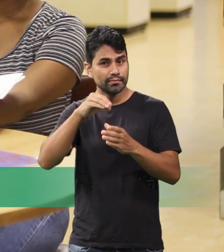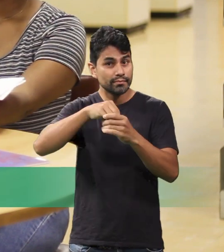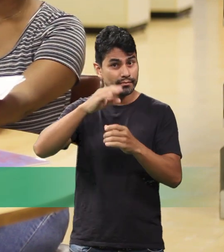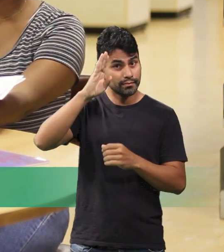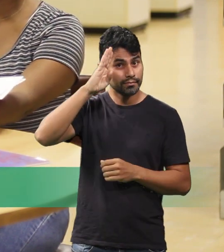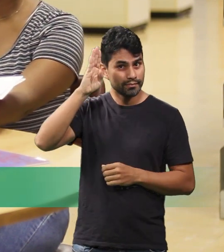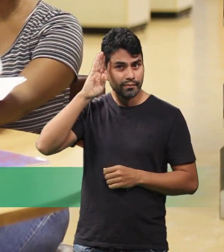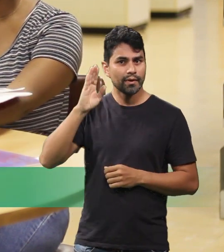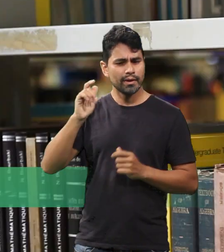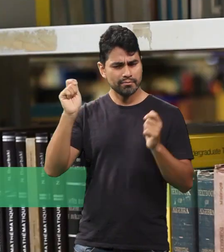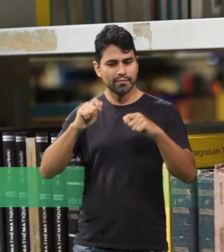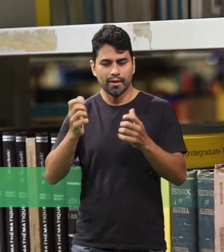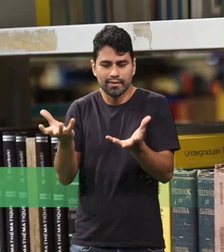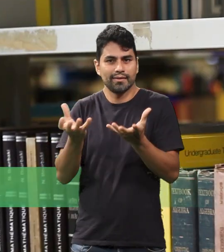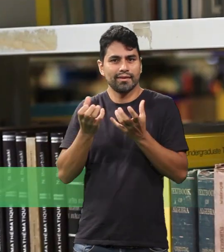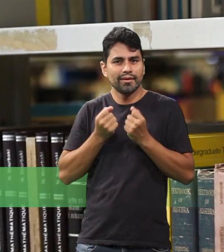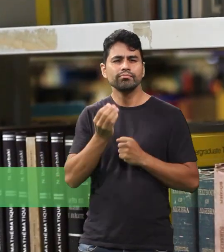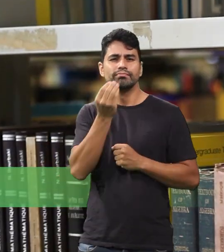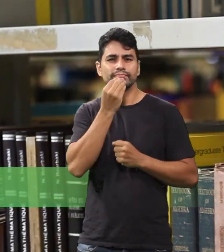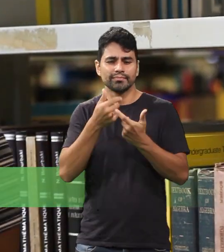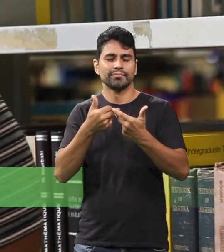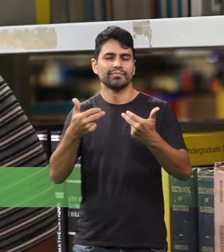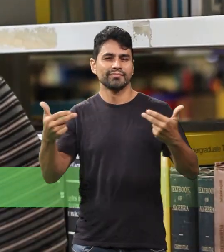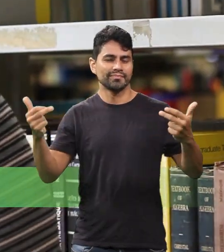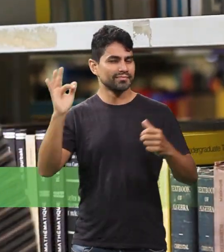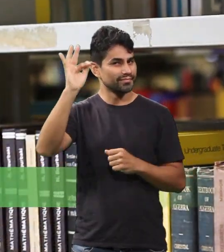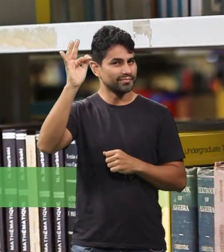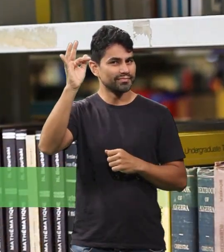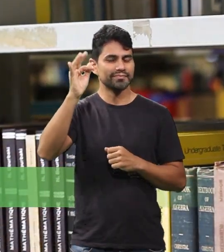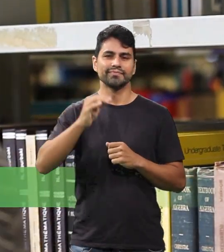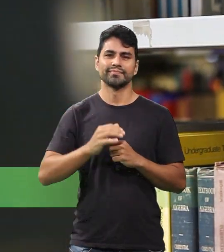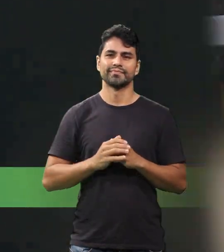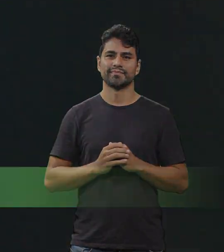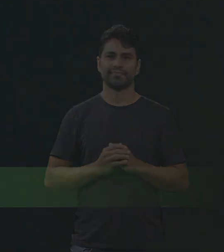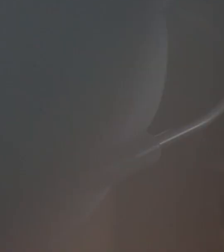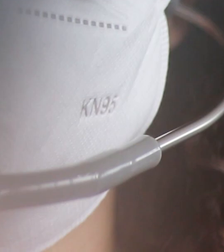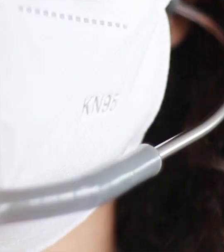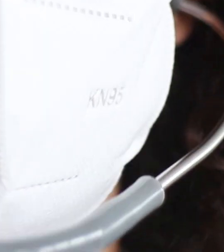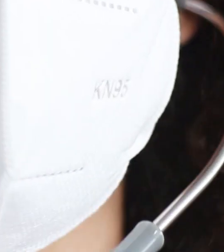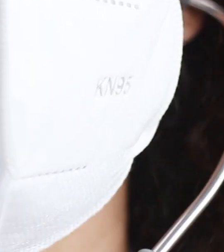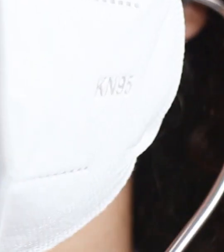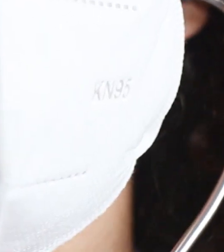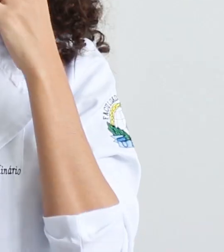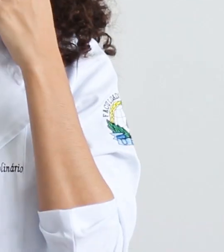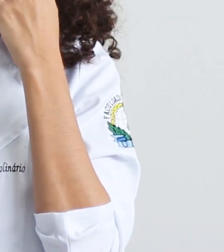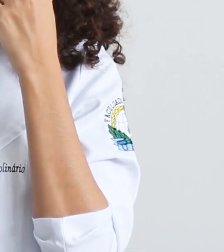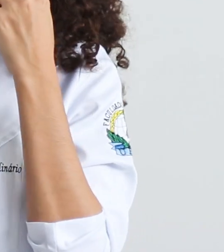vida acadêmica se torne um tempo de acolhimento e de oportunidades.